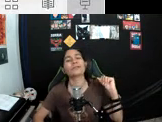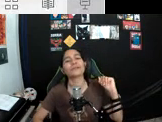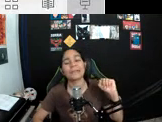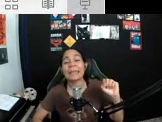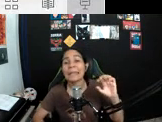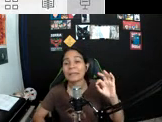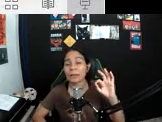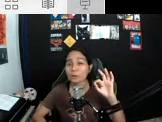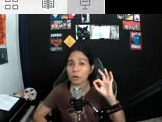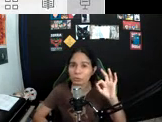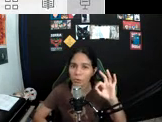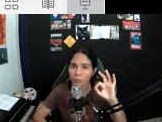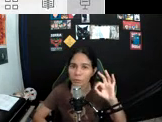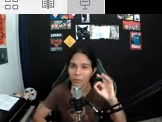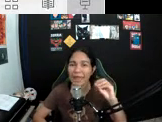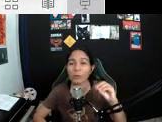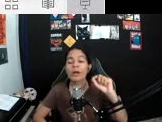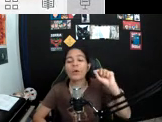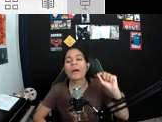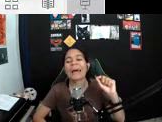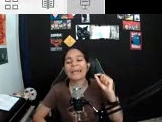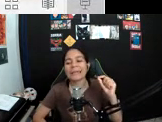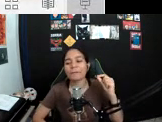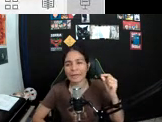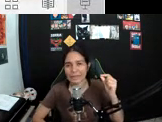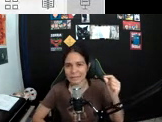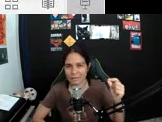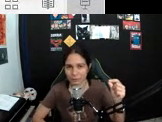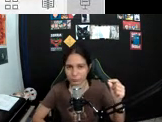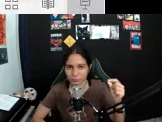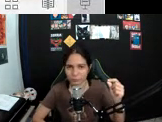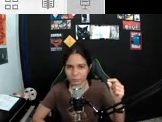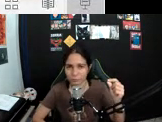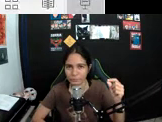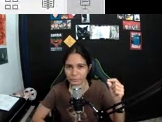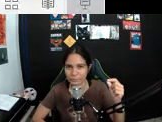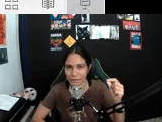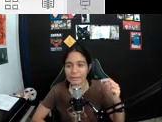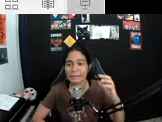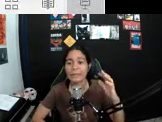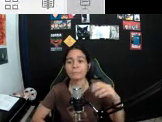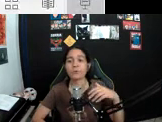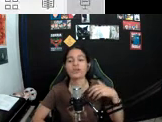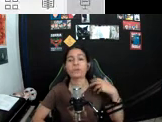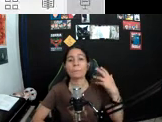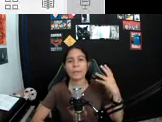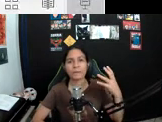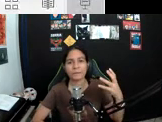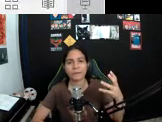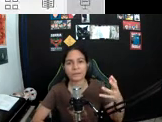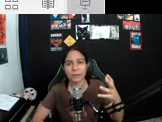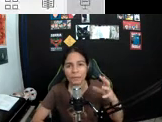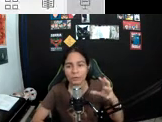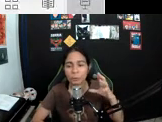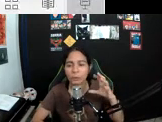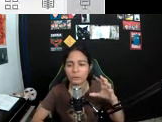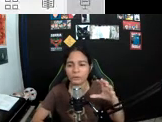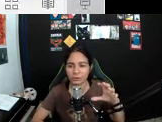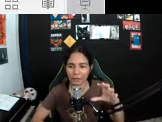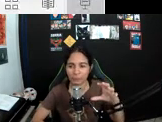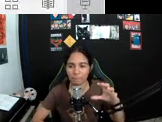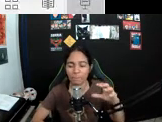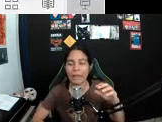Não. Então, doutor é uma qualificação, né, depois de um